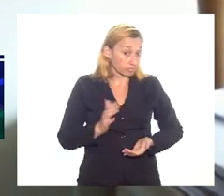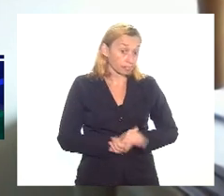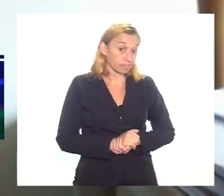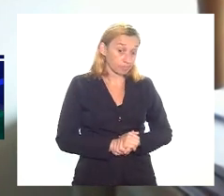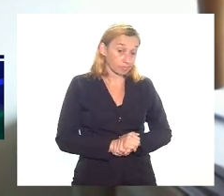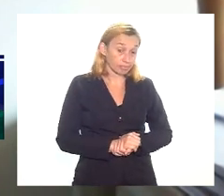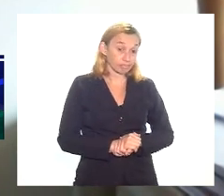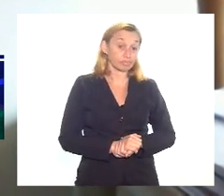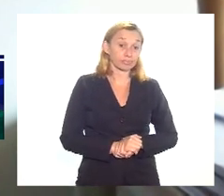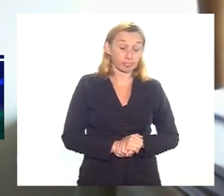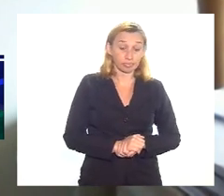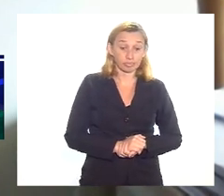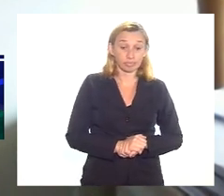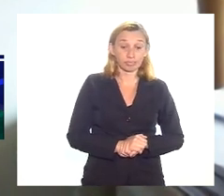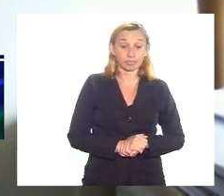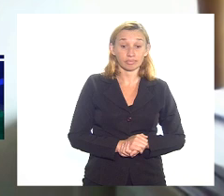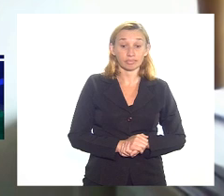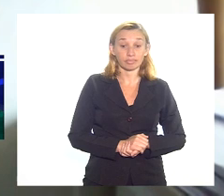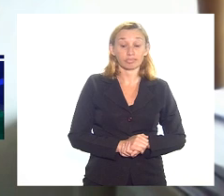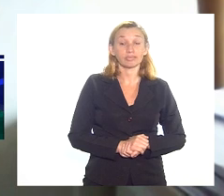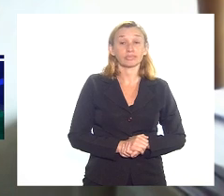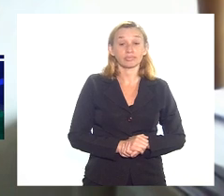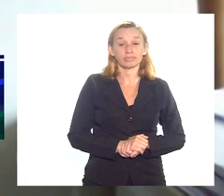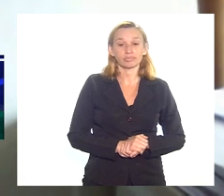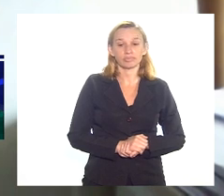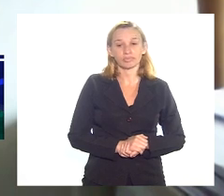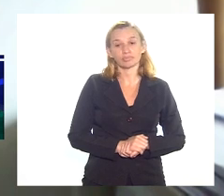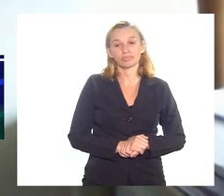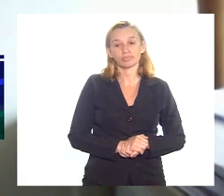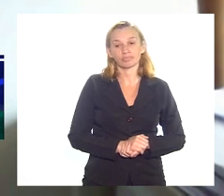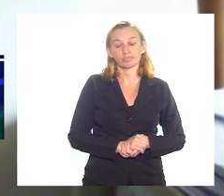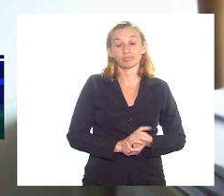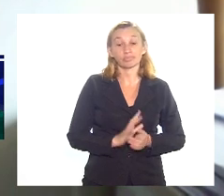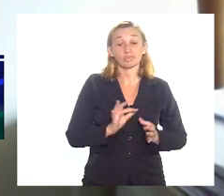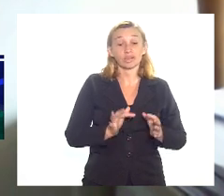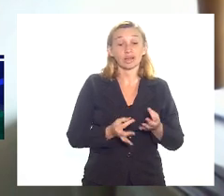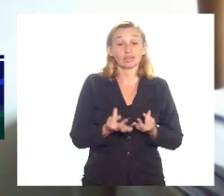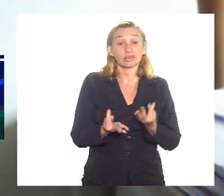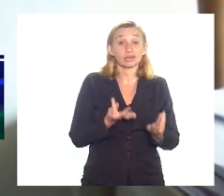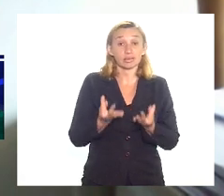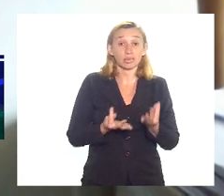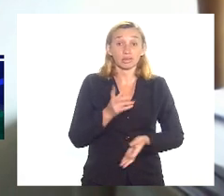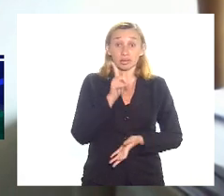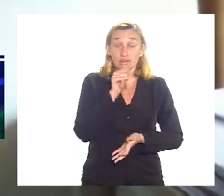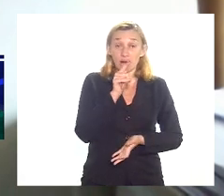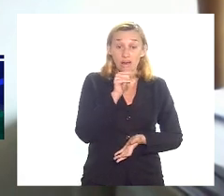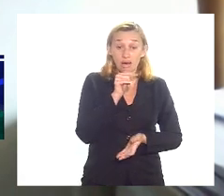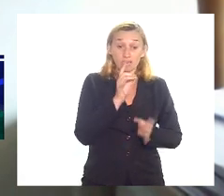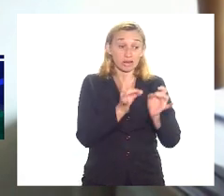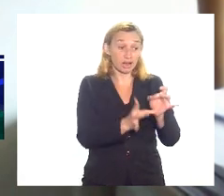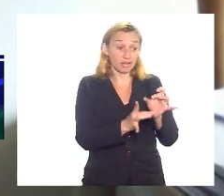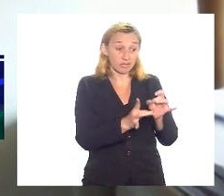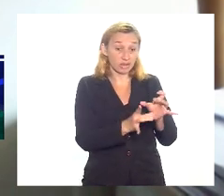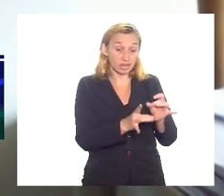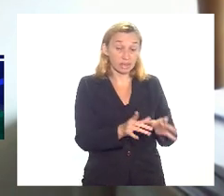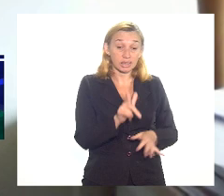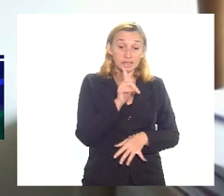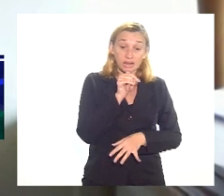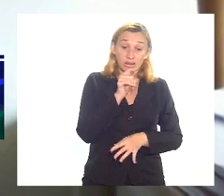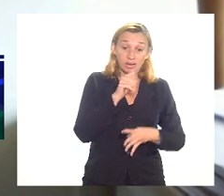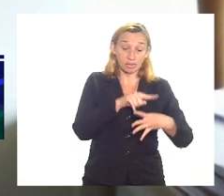a gerir a captação, o tratamento e a venda da água para as